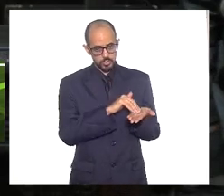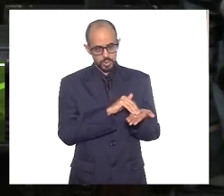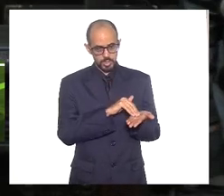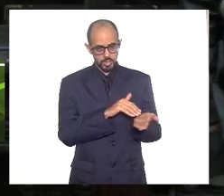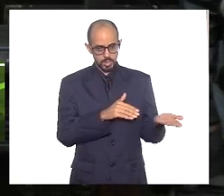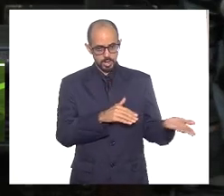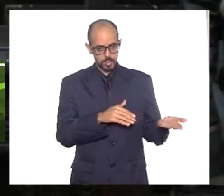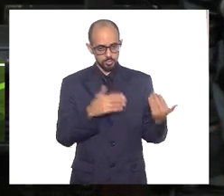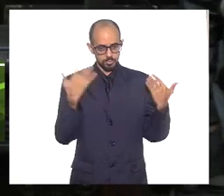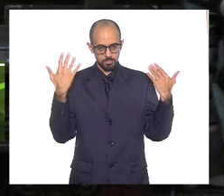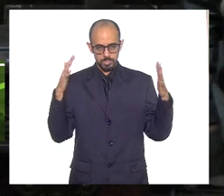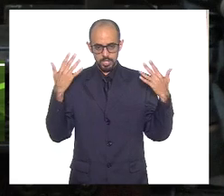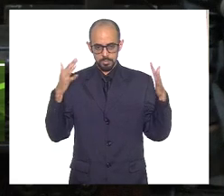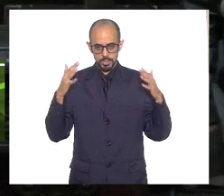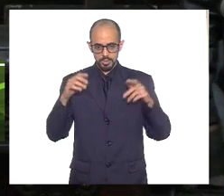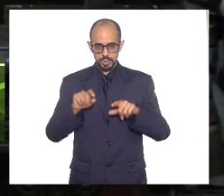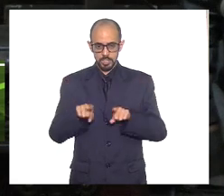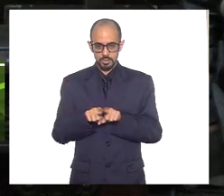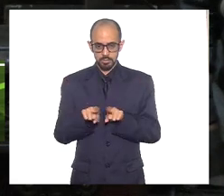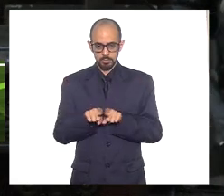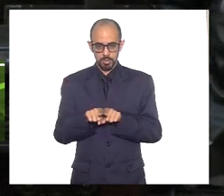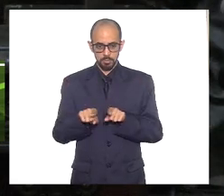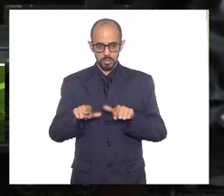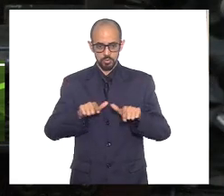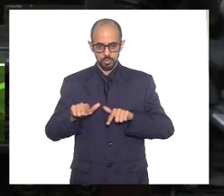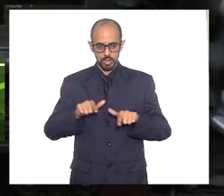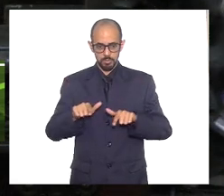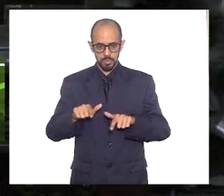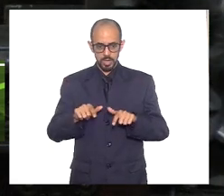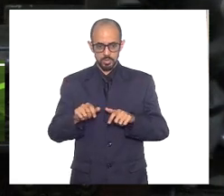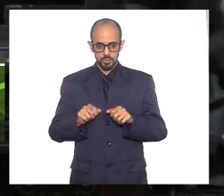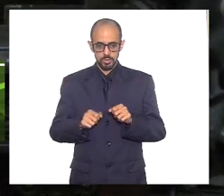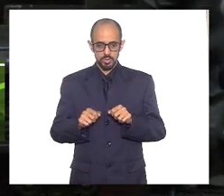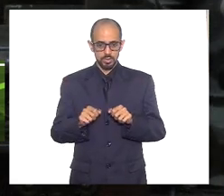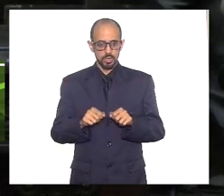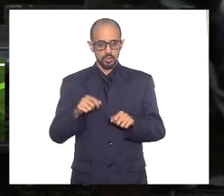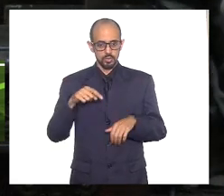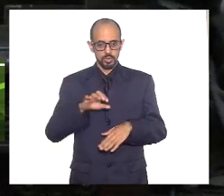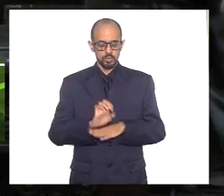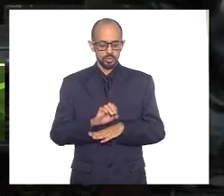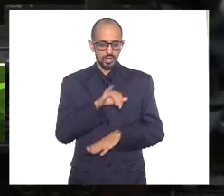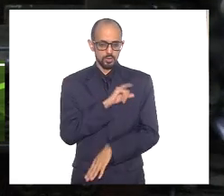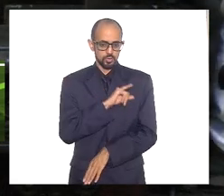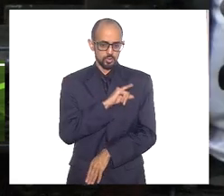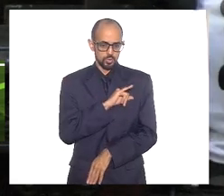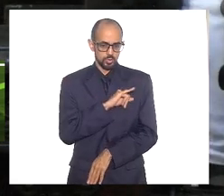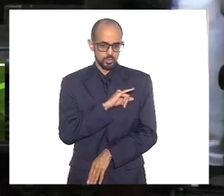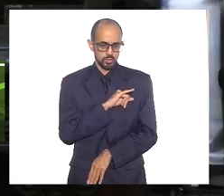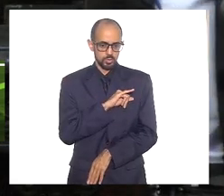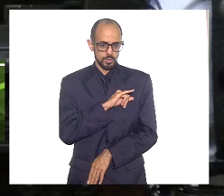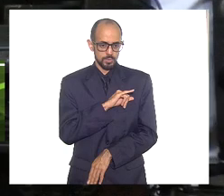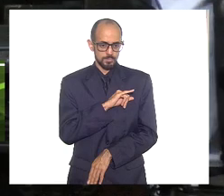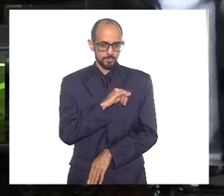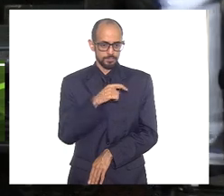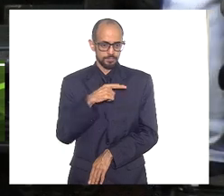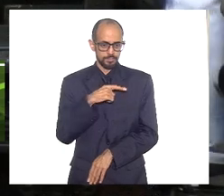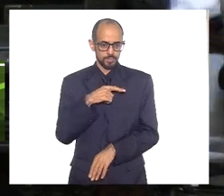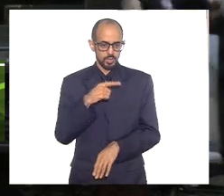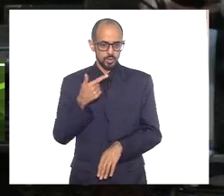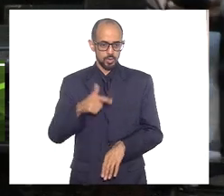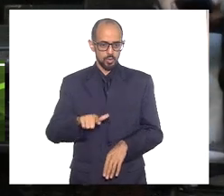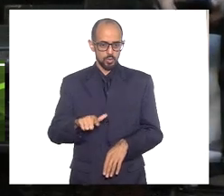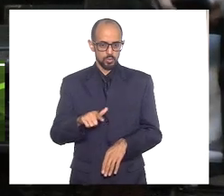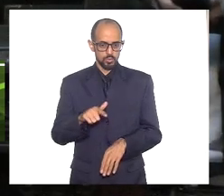parabenizar pelo trabalho que o senhor tem feito à frente da Secretaria de Fazenda do Estado do Rio de Janeiro. Tem mais alguém que queira fazer uso da